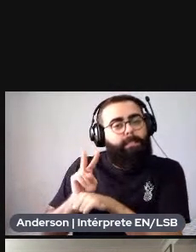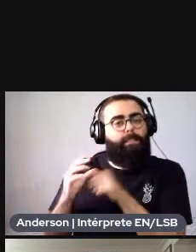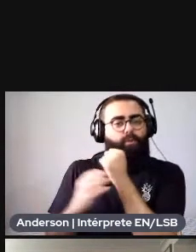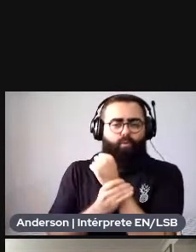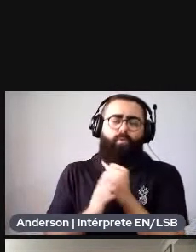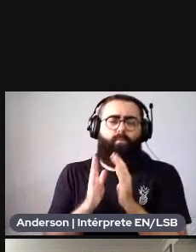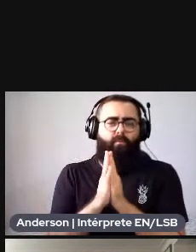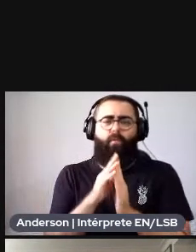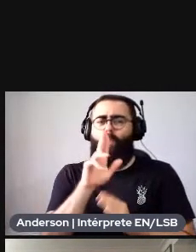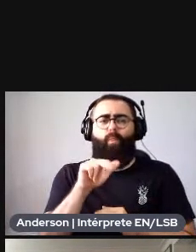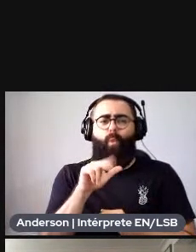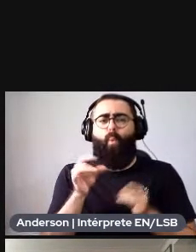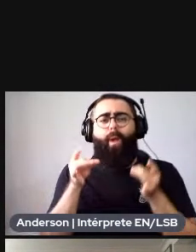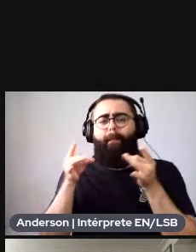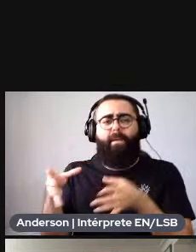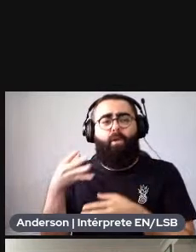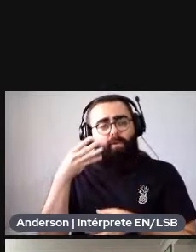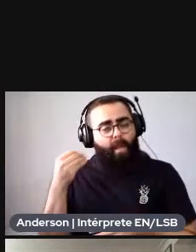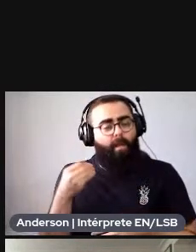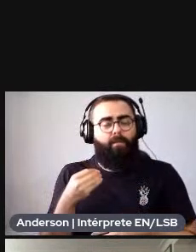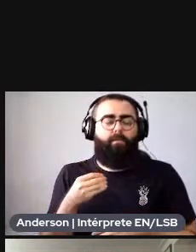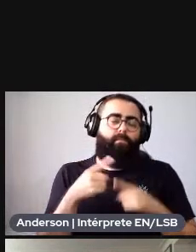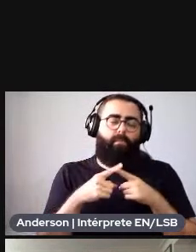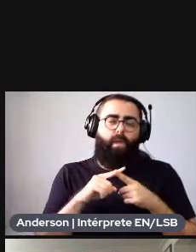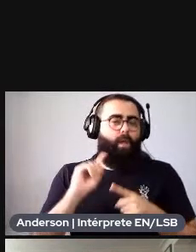gato. Ninguém abandona o melhor amigo.